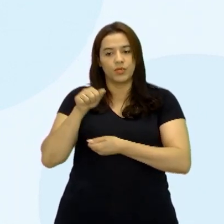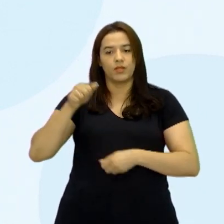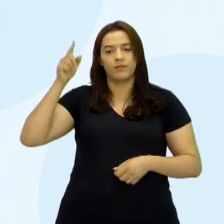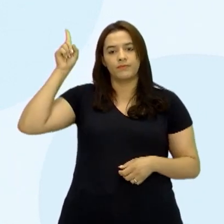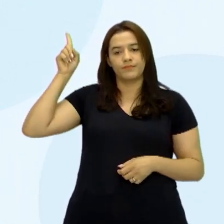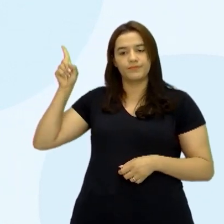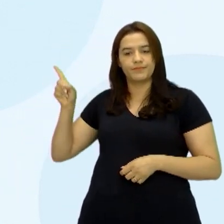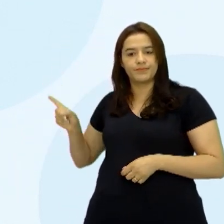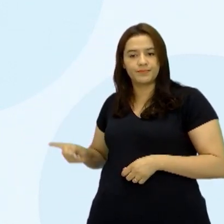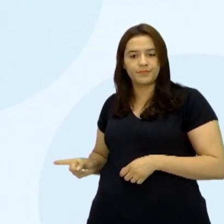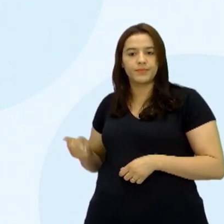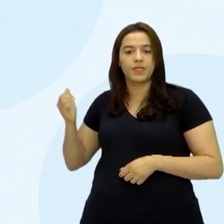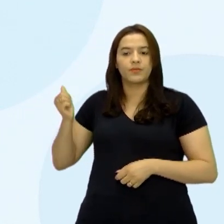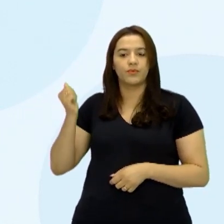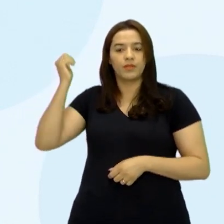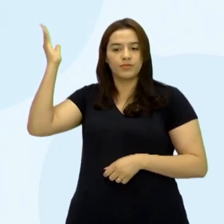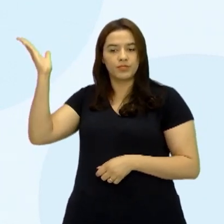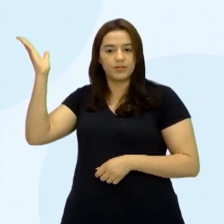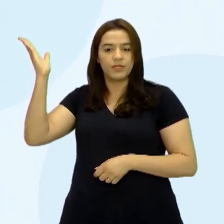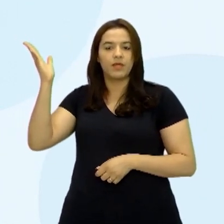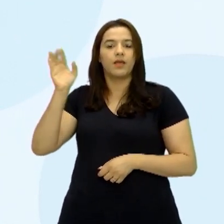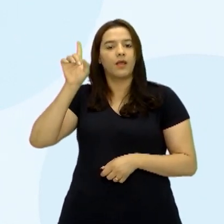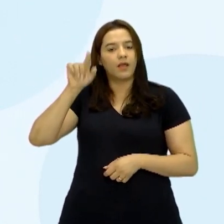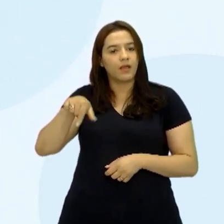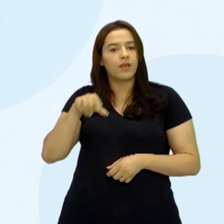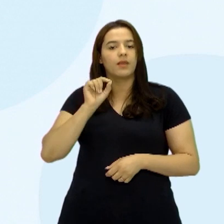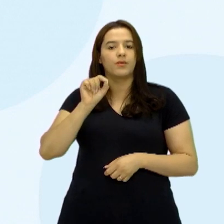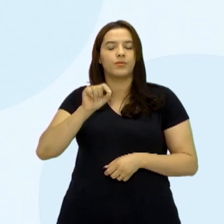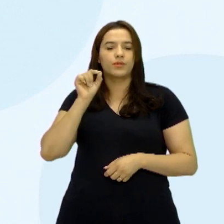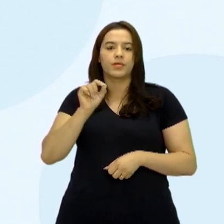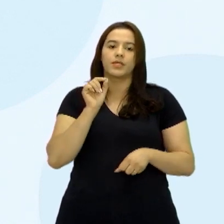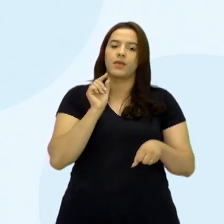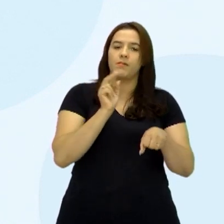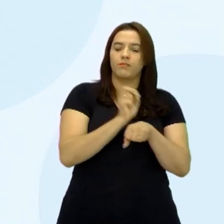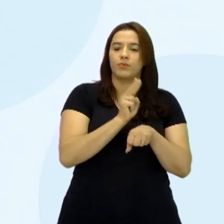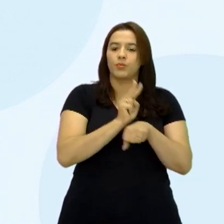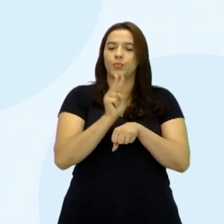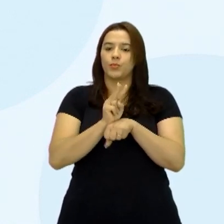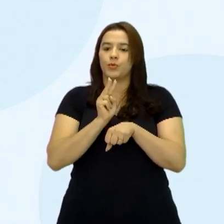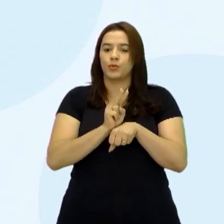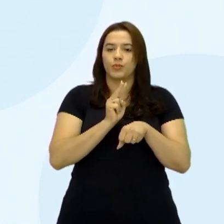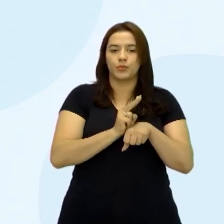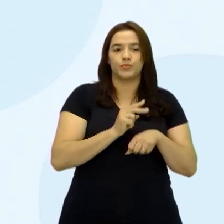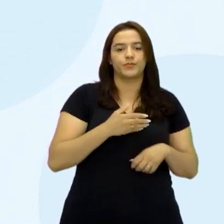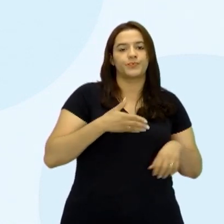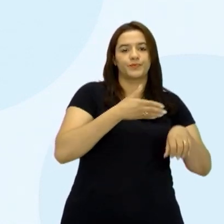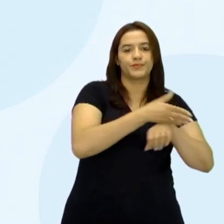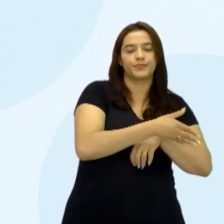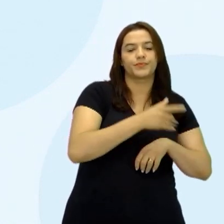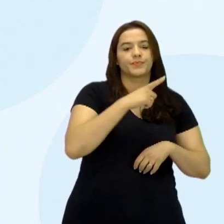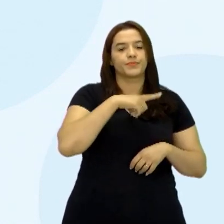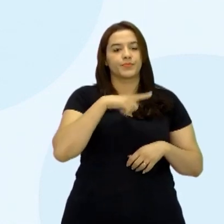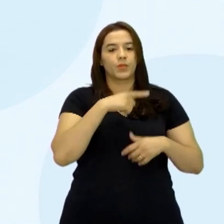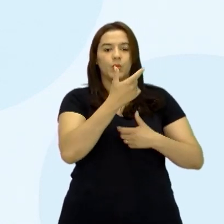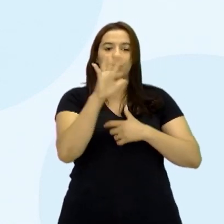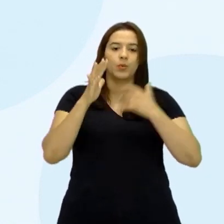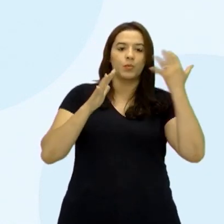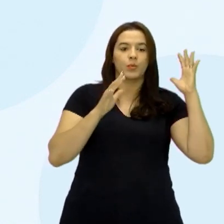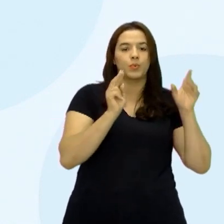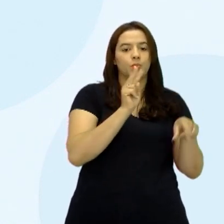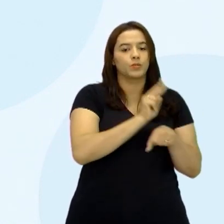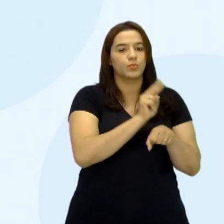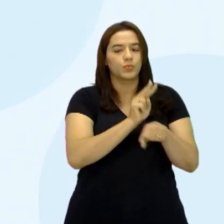Mas pode, a proteção integral pode ter pesquisa, pode ter visita, porque está lá, ó, estação ecológica, reserva